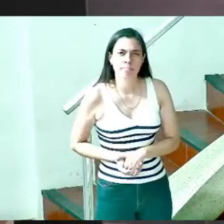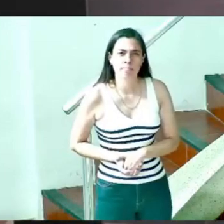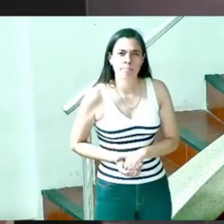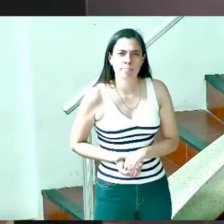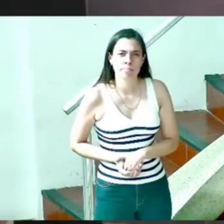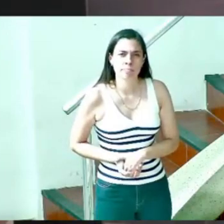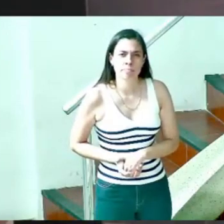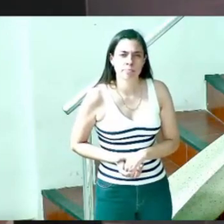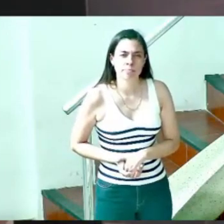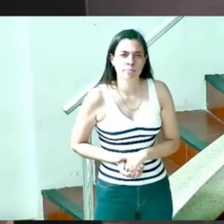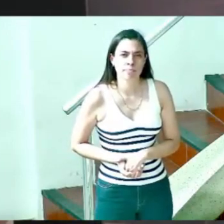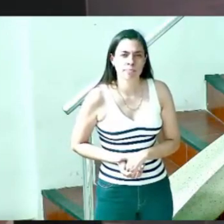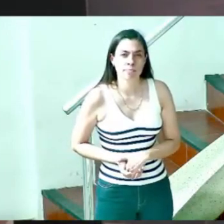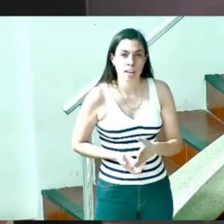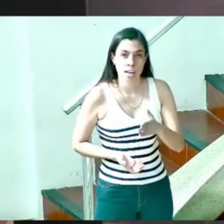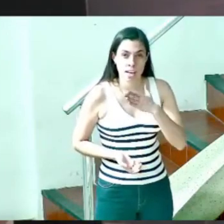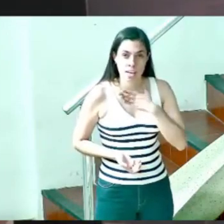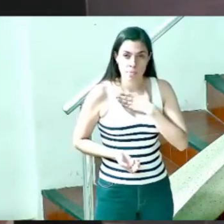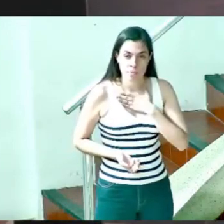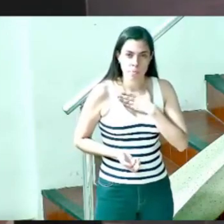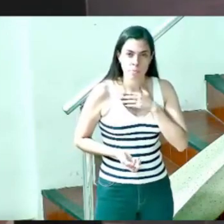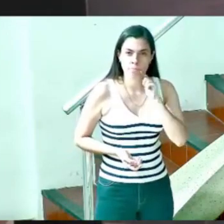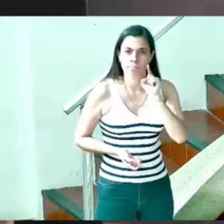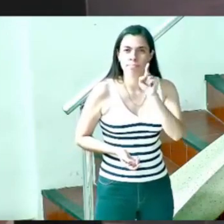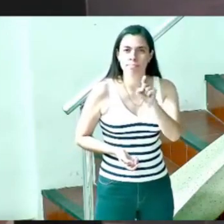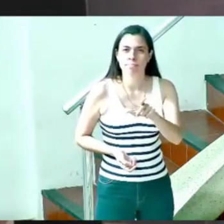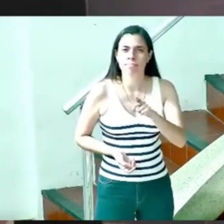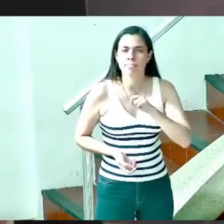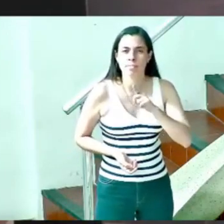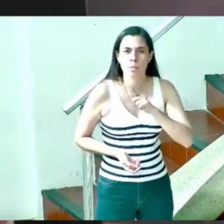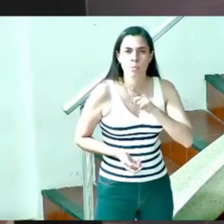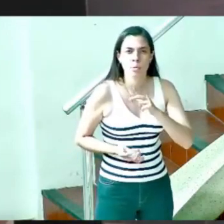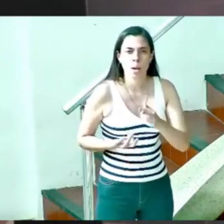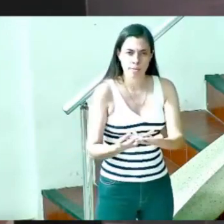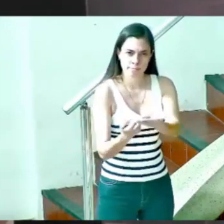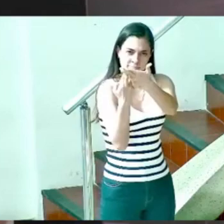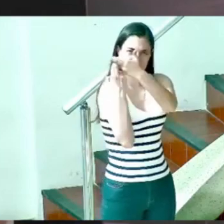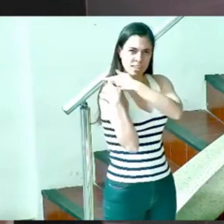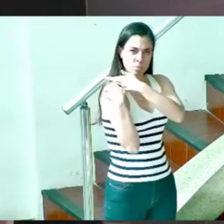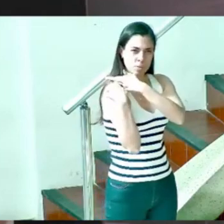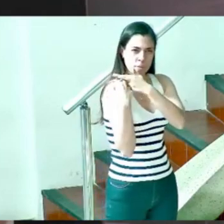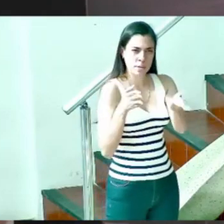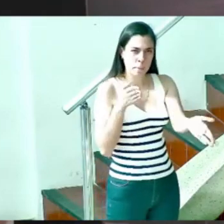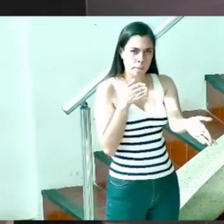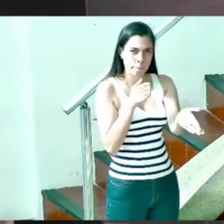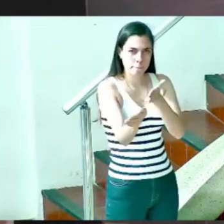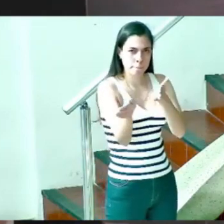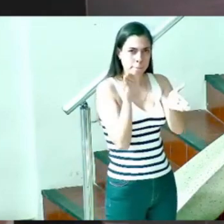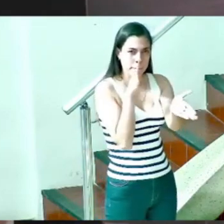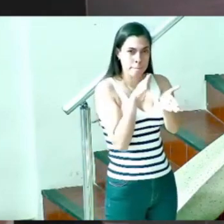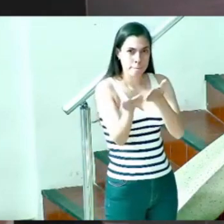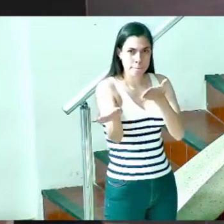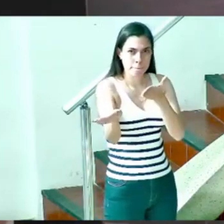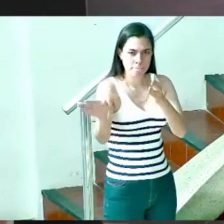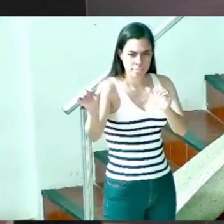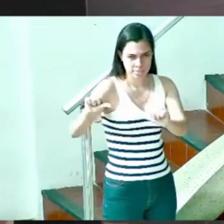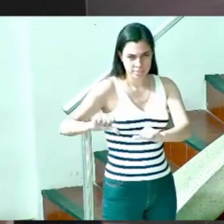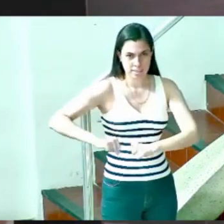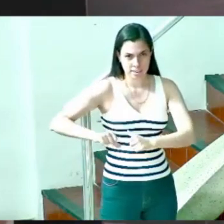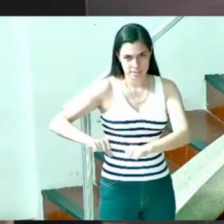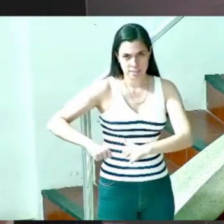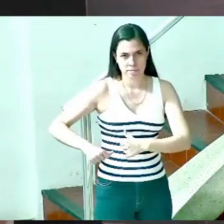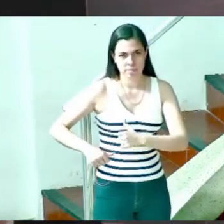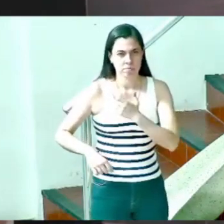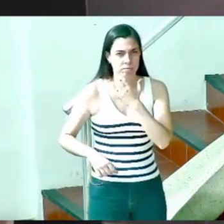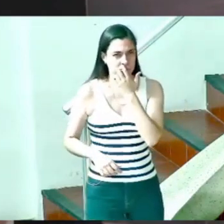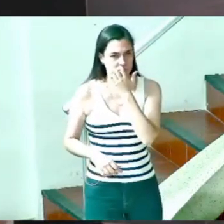também da minha e da sua responsabilidade de fugir delas. De fugir delas. E aí